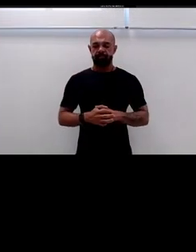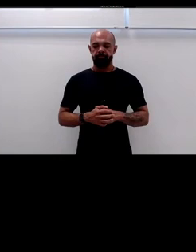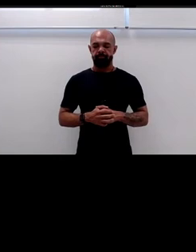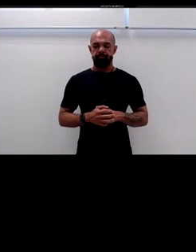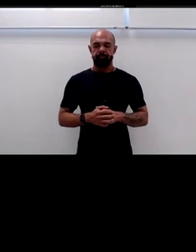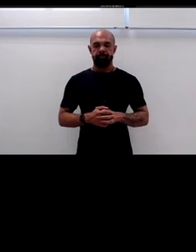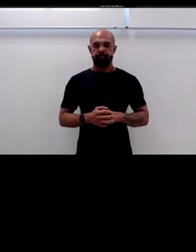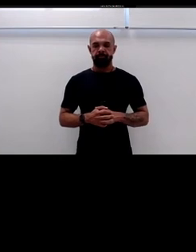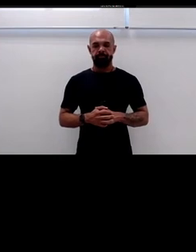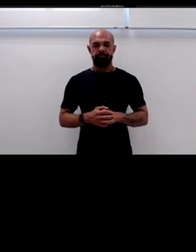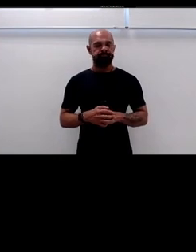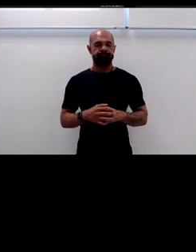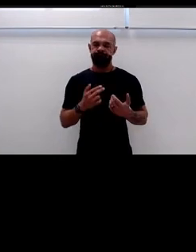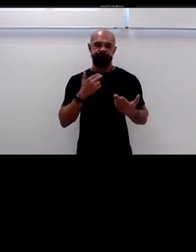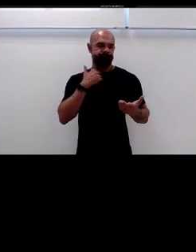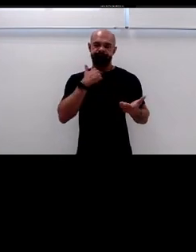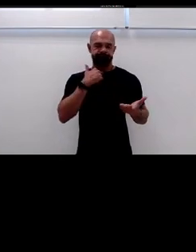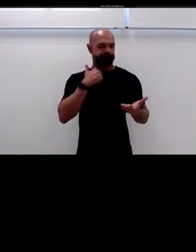Entendeu?